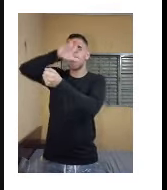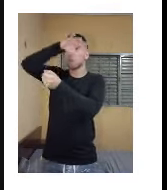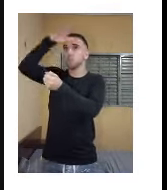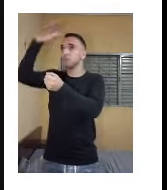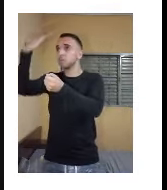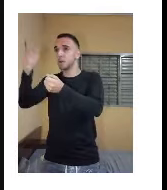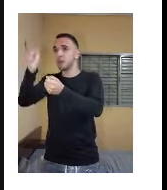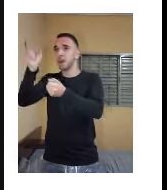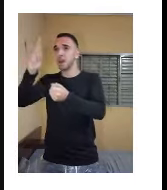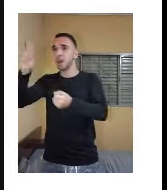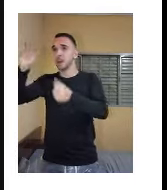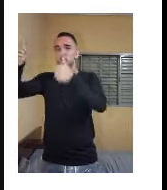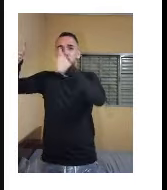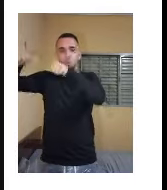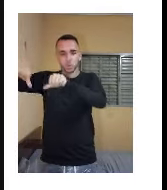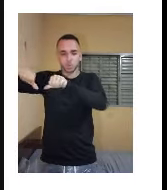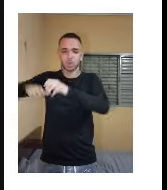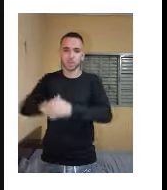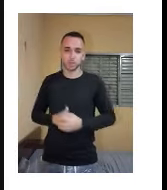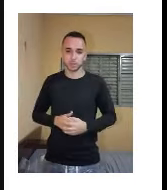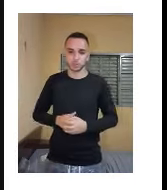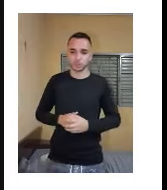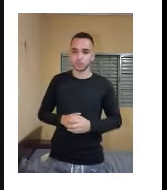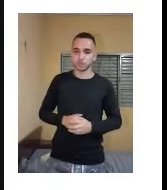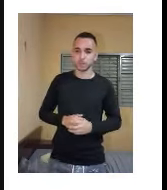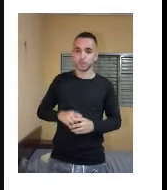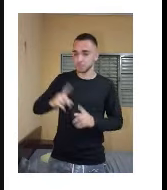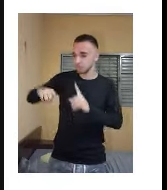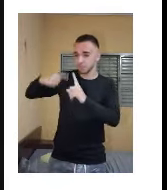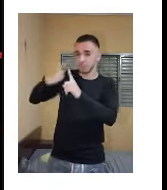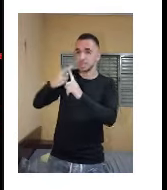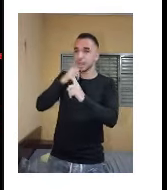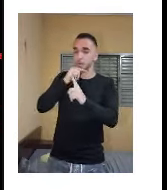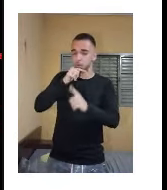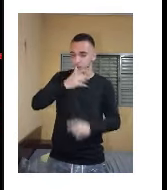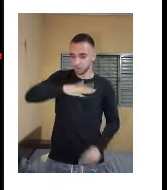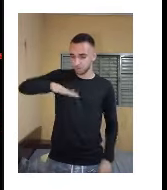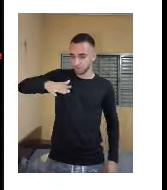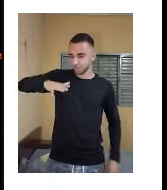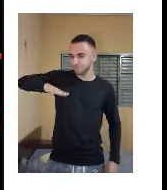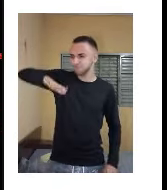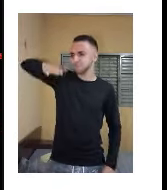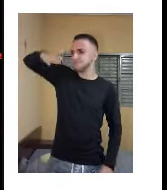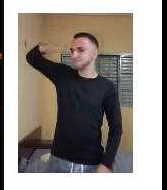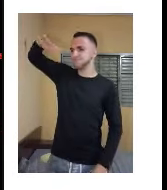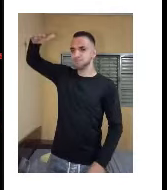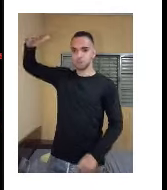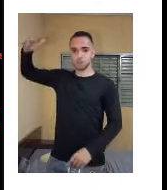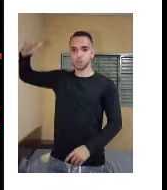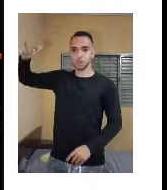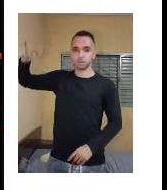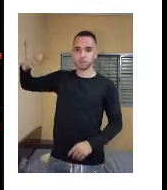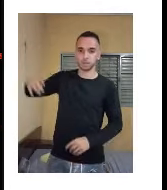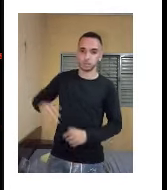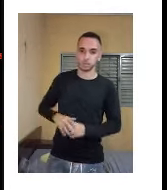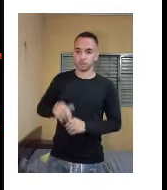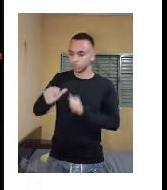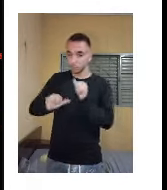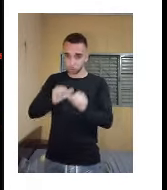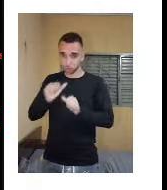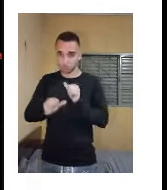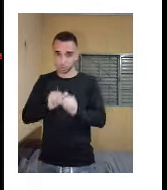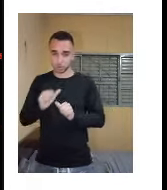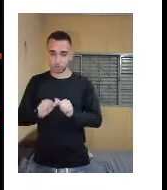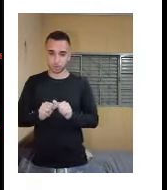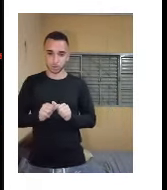de vida, nas doenças, aumento do nível do mar. Ou seja, de uma maneira geral, a mudança do clima é, de fato,